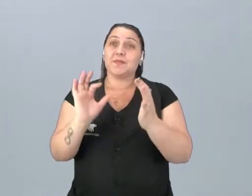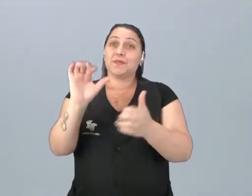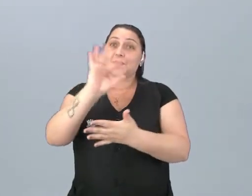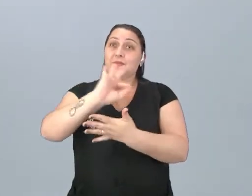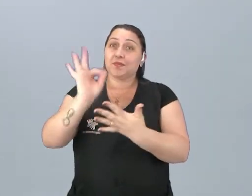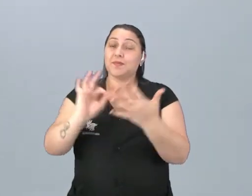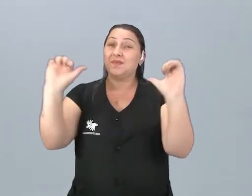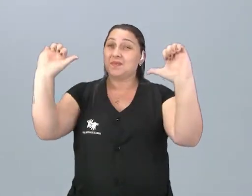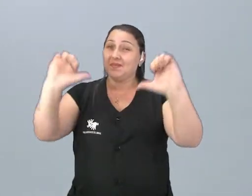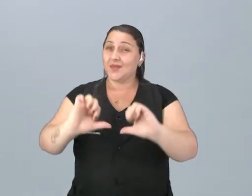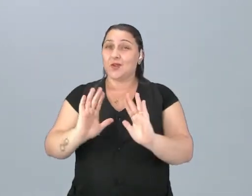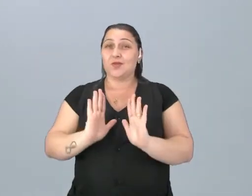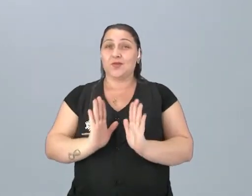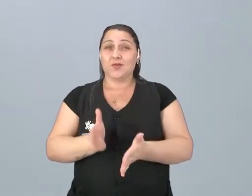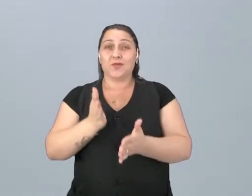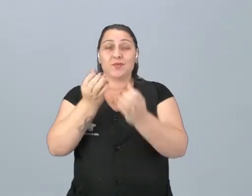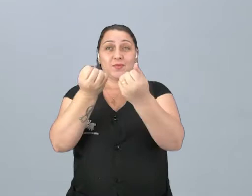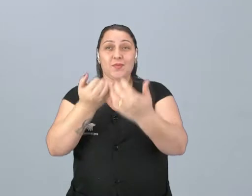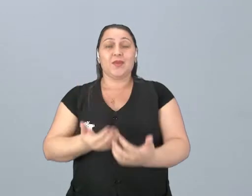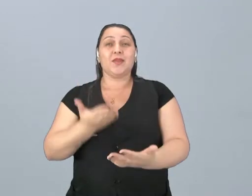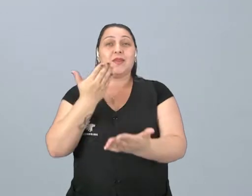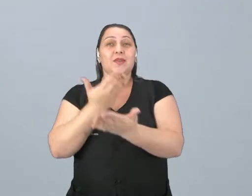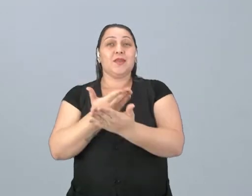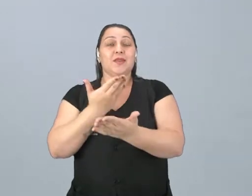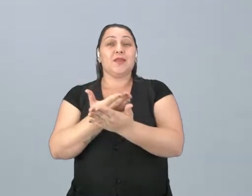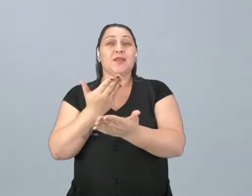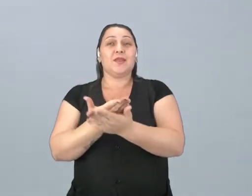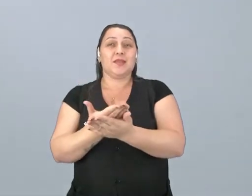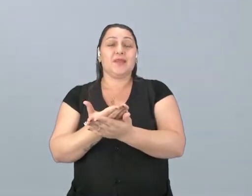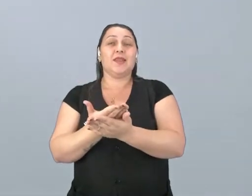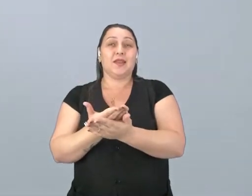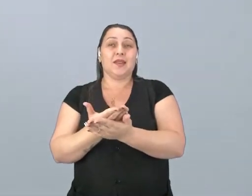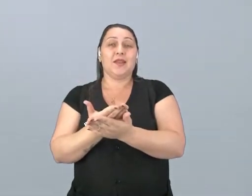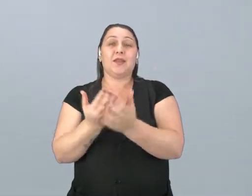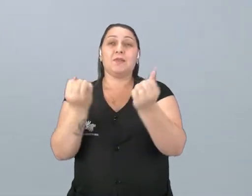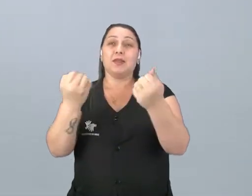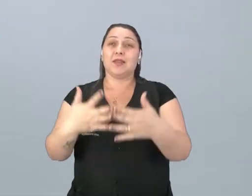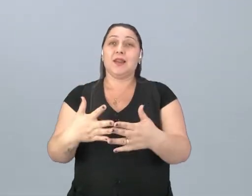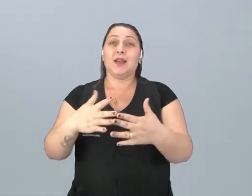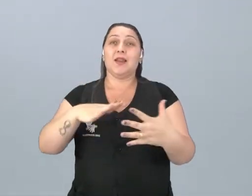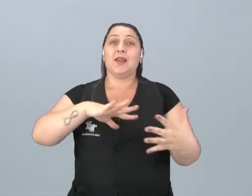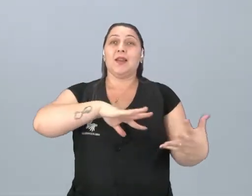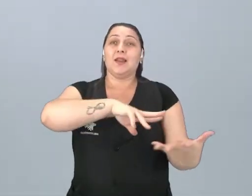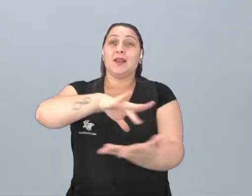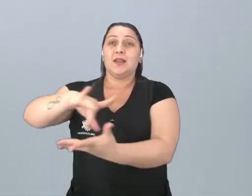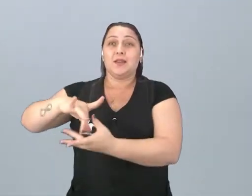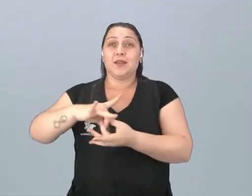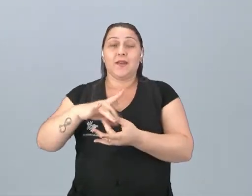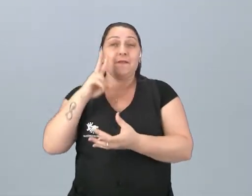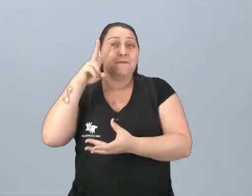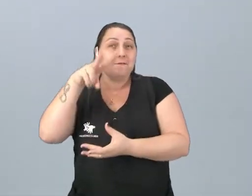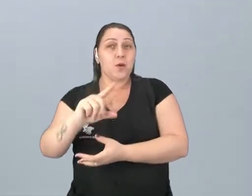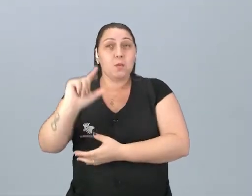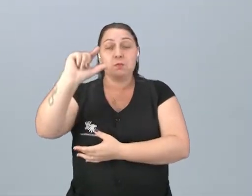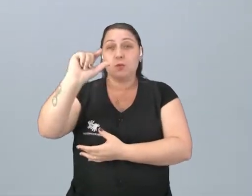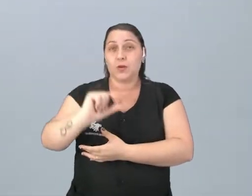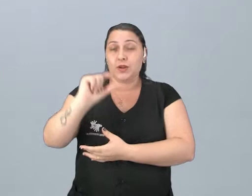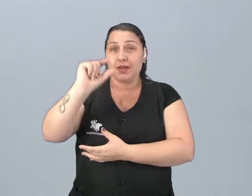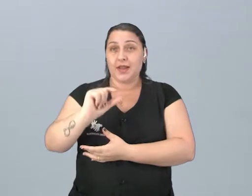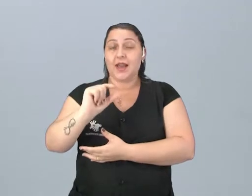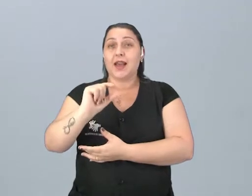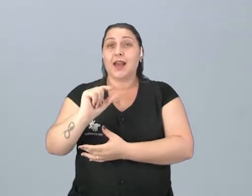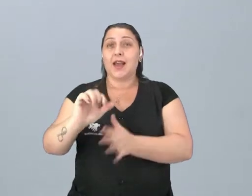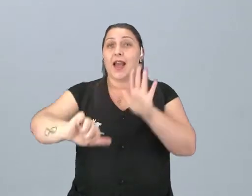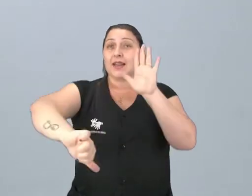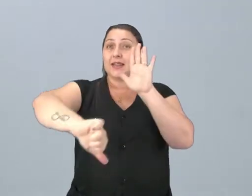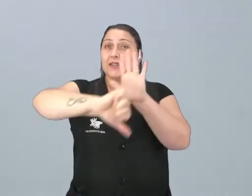negativos daquilo que a gente discutiu lá quando a gente estava abordando sobre a globalização. A gente vai ver um pouquinho sobre